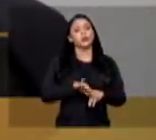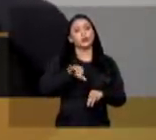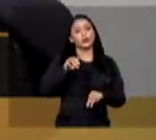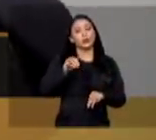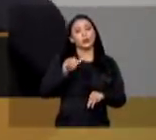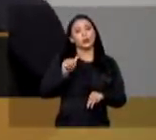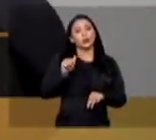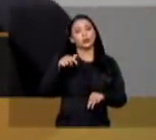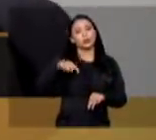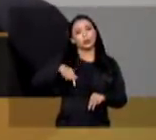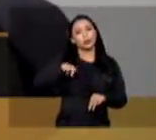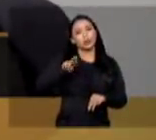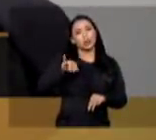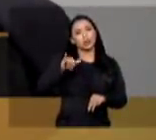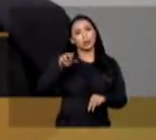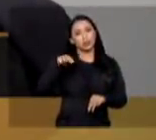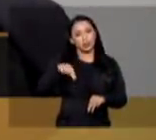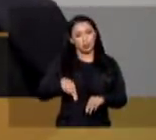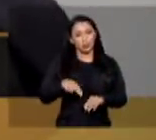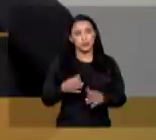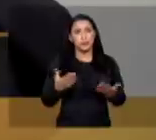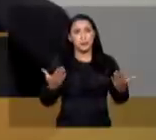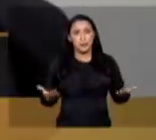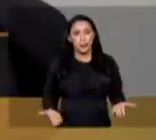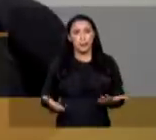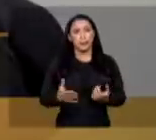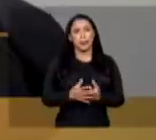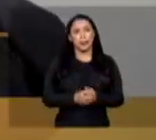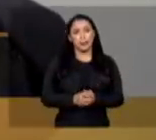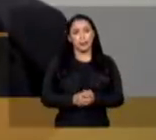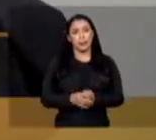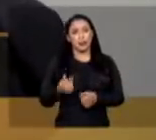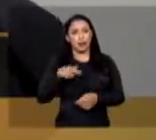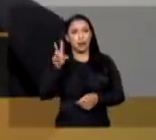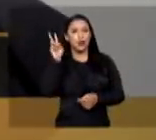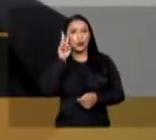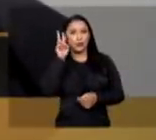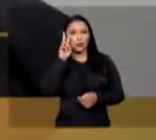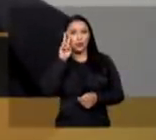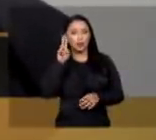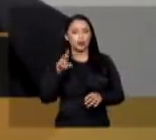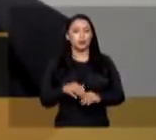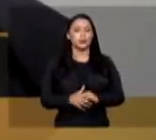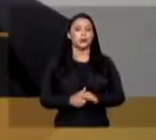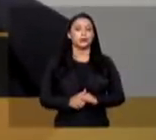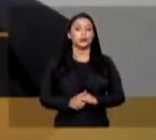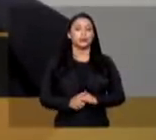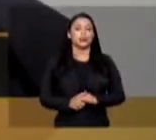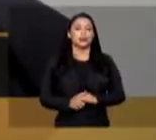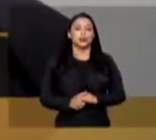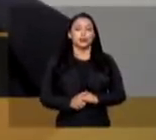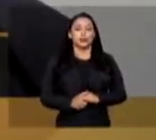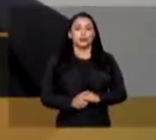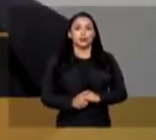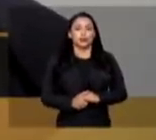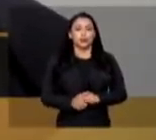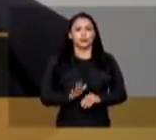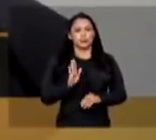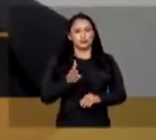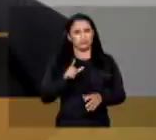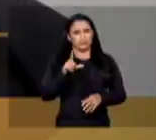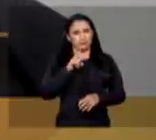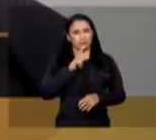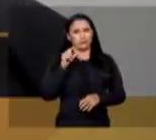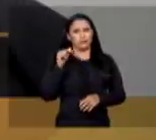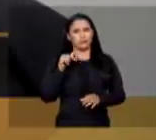Joaquim Barbosa. E eu lembro, inclusive, que já tivemos